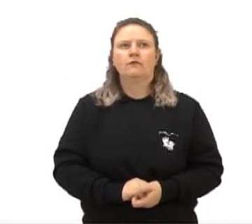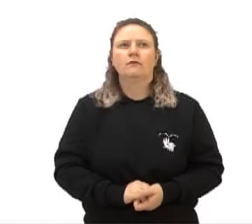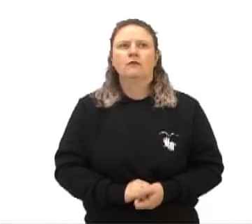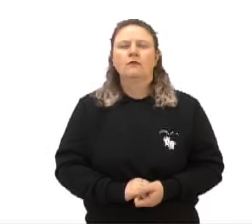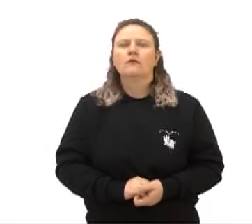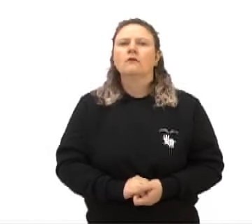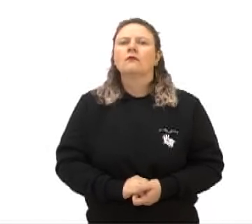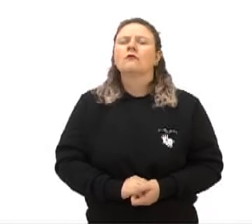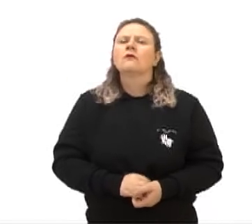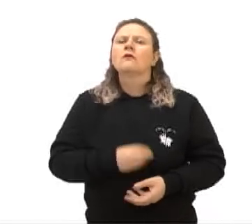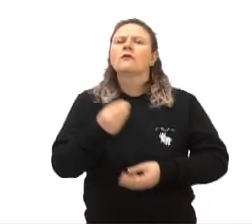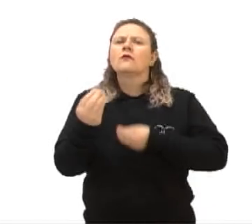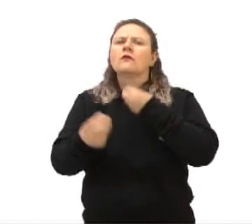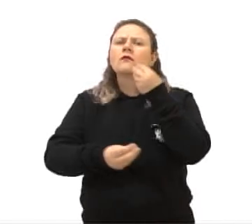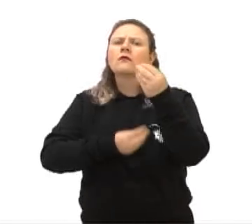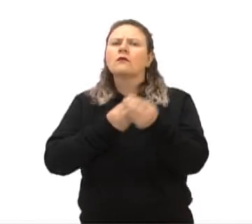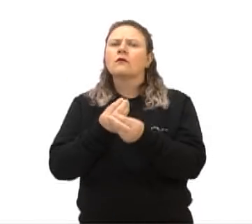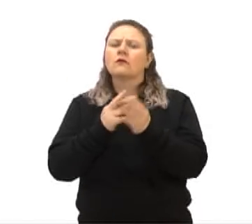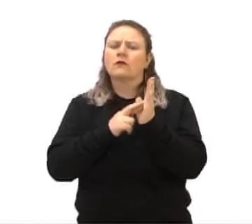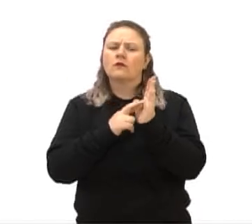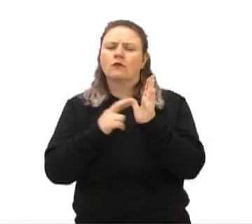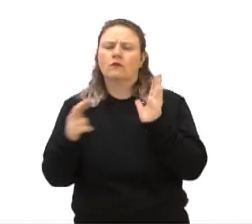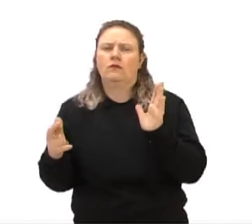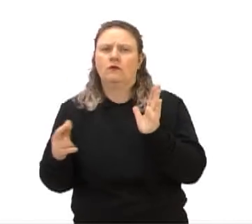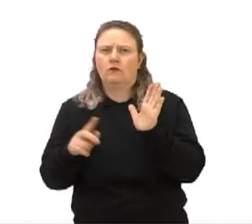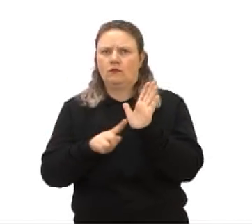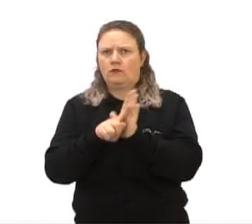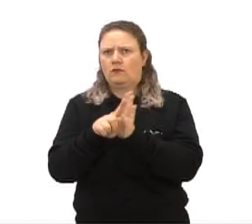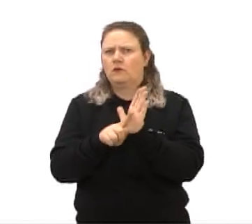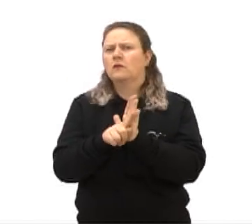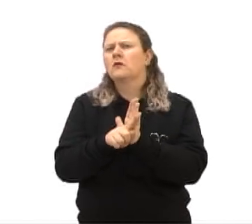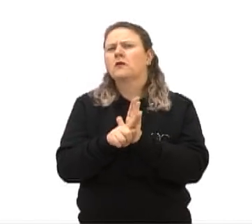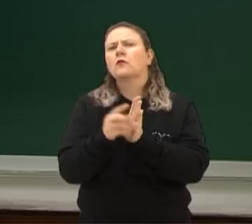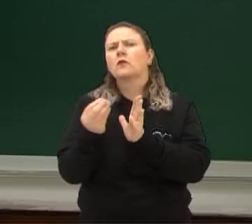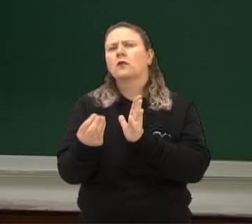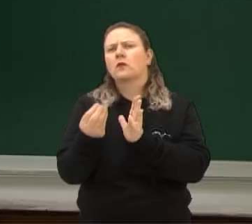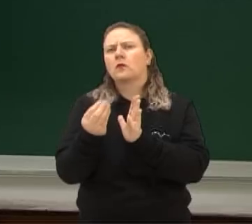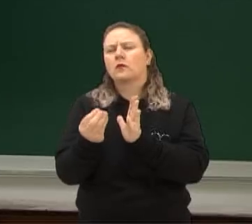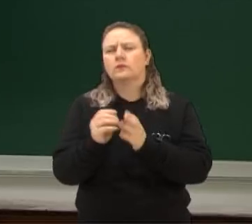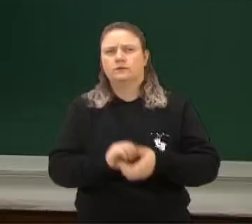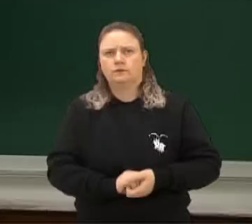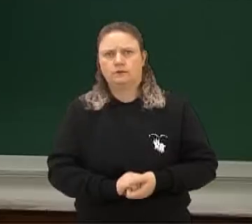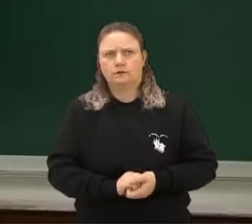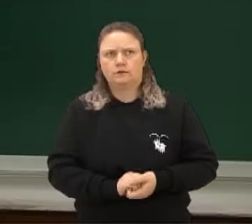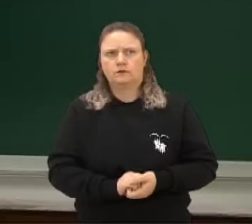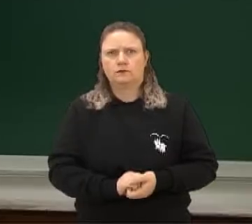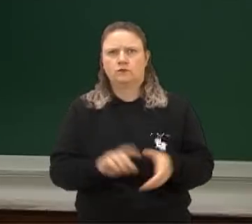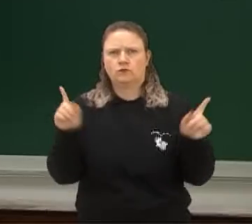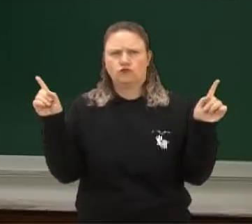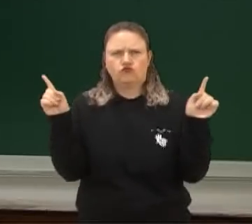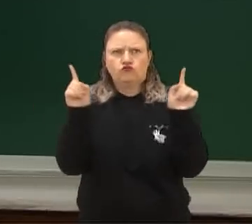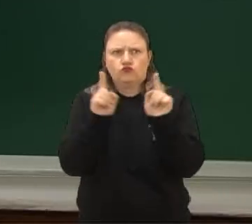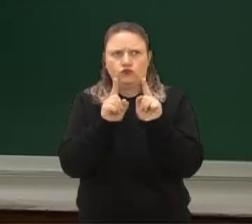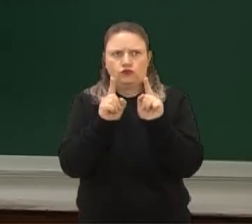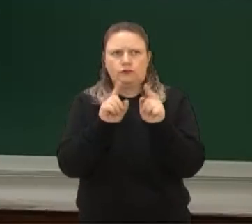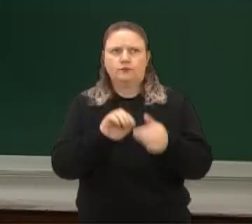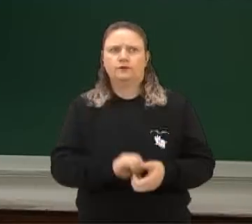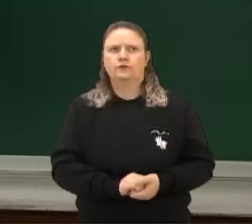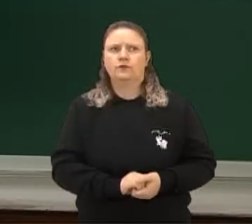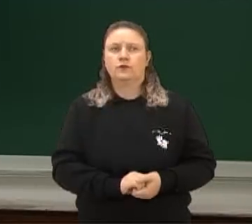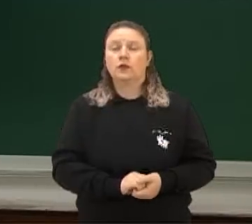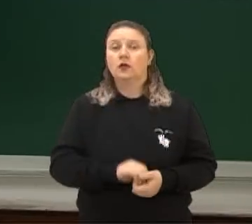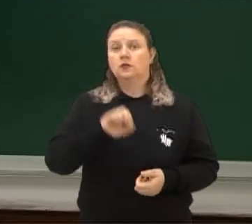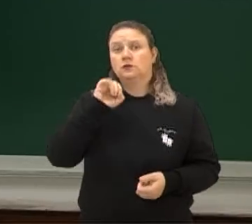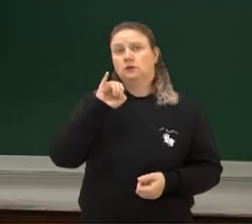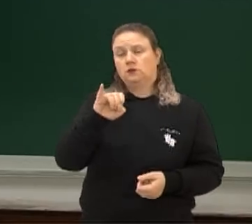E como eu faço para responder a essas perguntas? Eu vou mostrar para vocês a forma curta de resposta. Se eu tenho